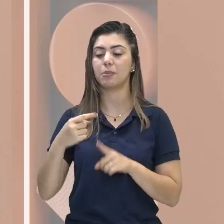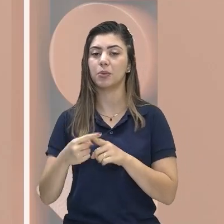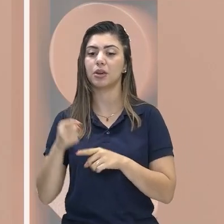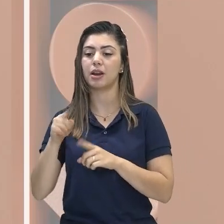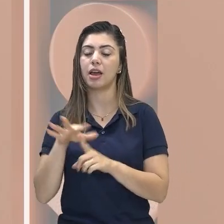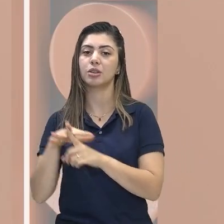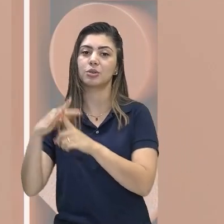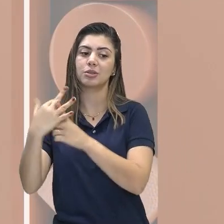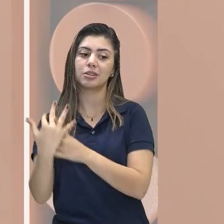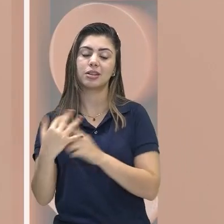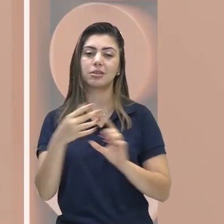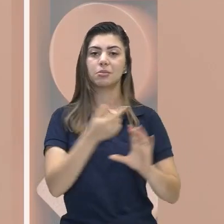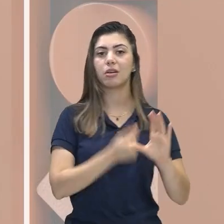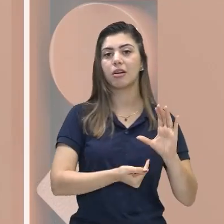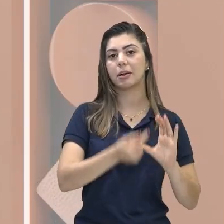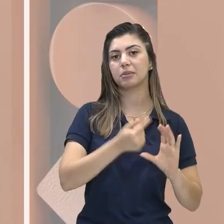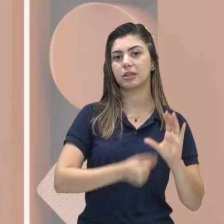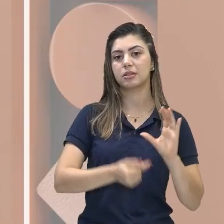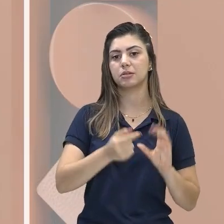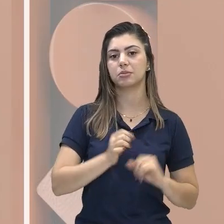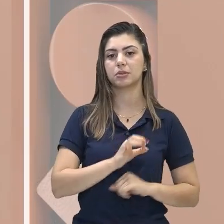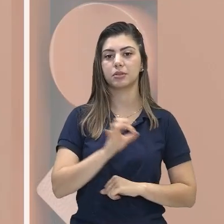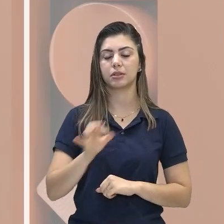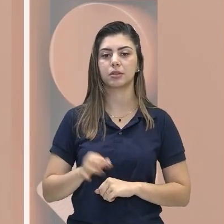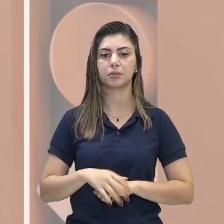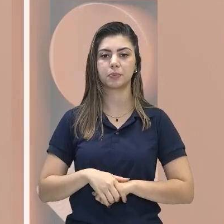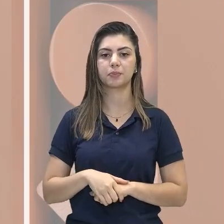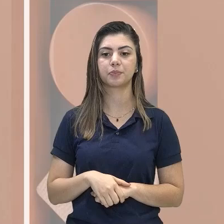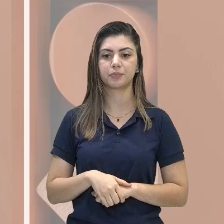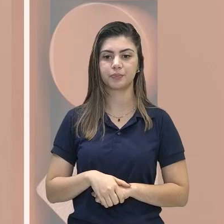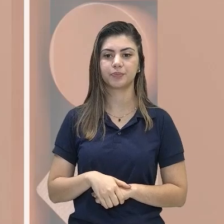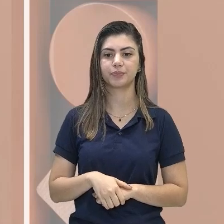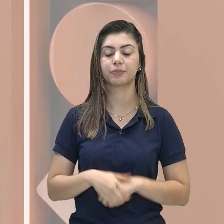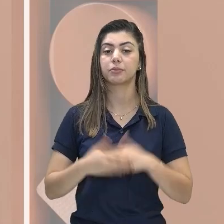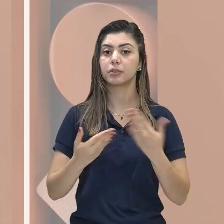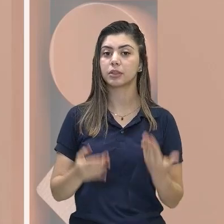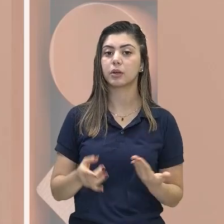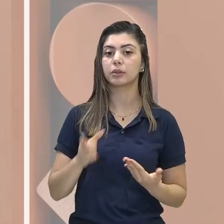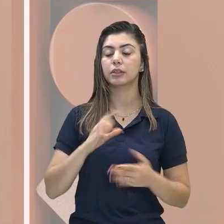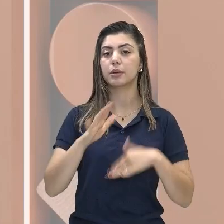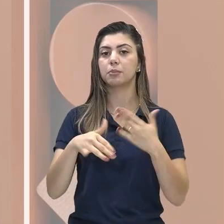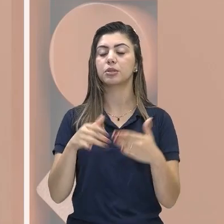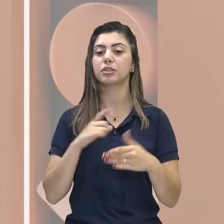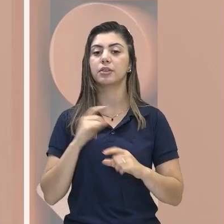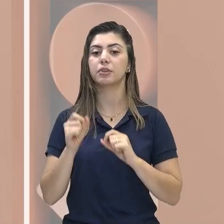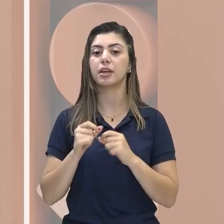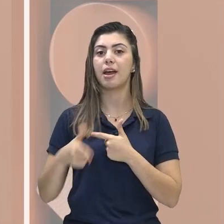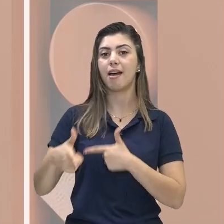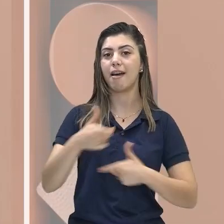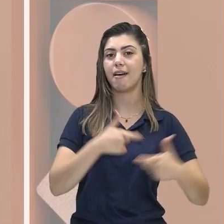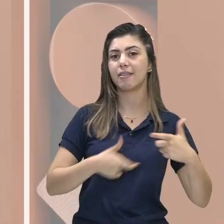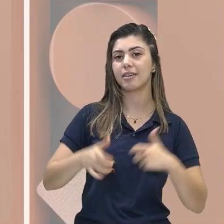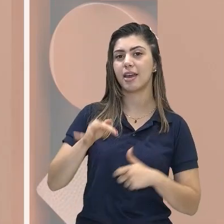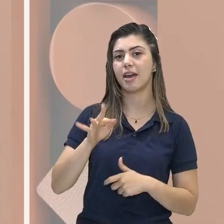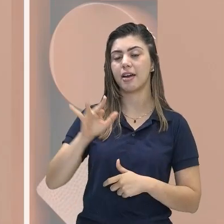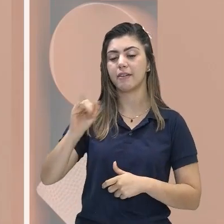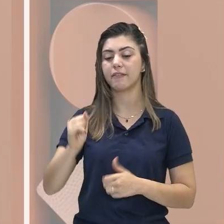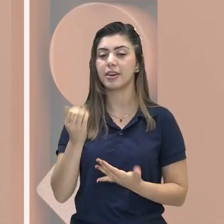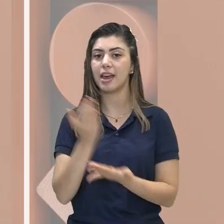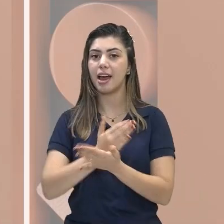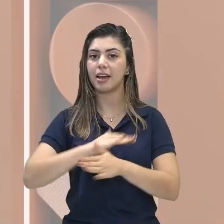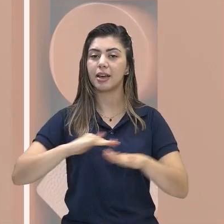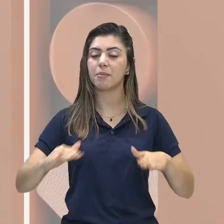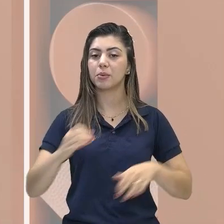e o outro lado capitalista. A gente vai ter o fim da Guerra Fria, considerado ali o momento histórico,